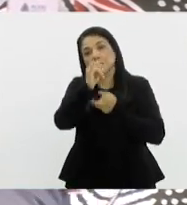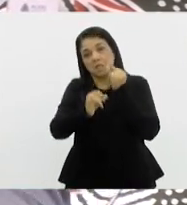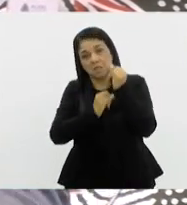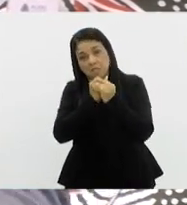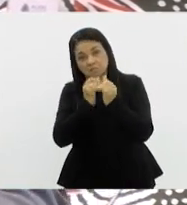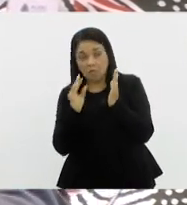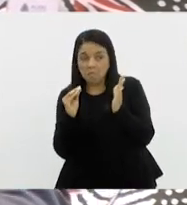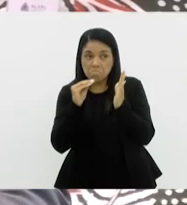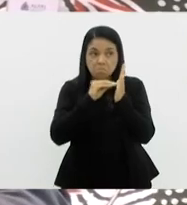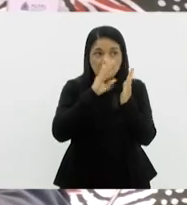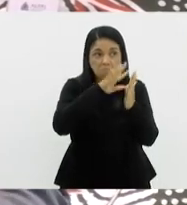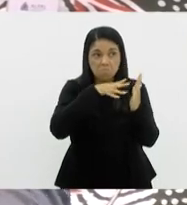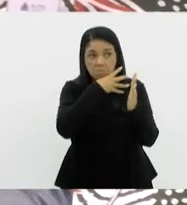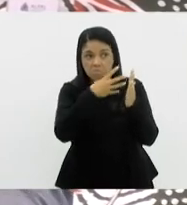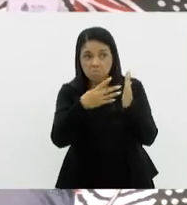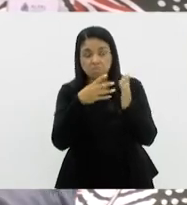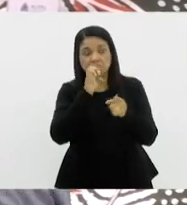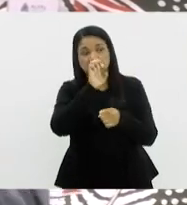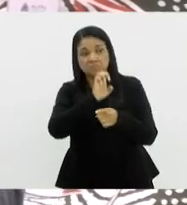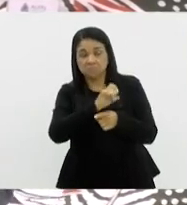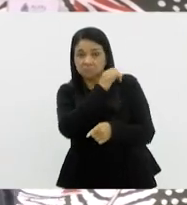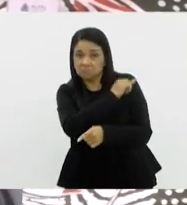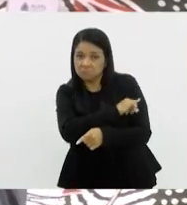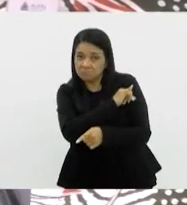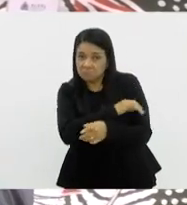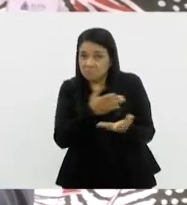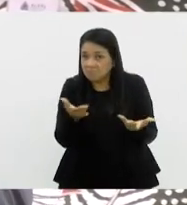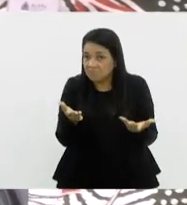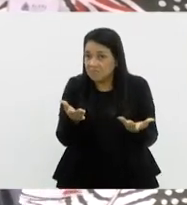calendário oficial do Estado. Porque eu não vejo